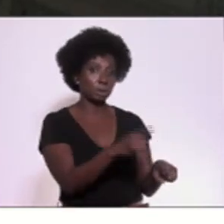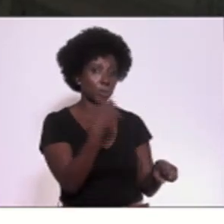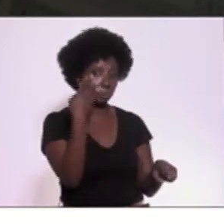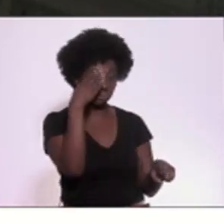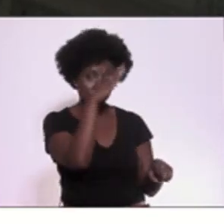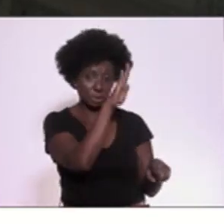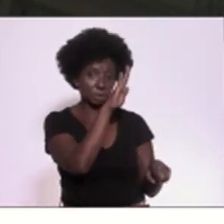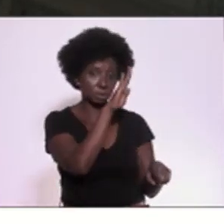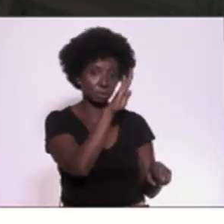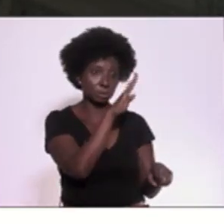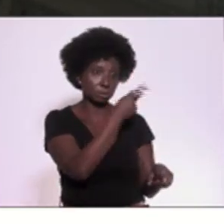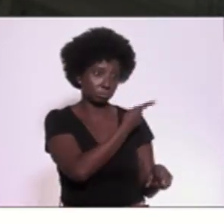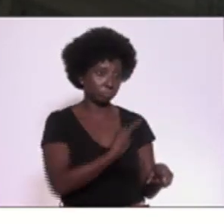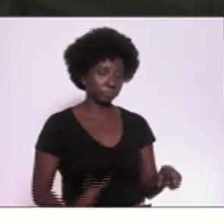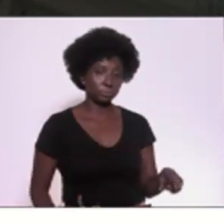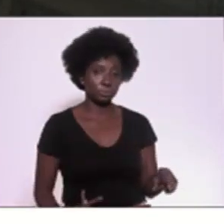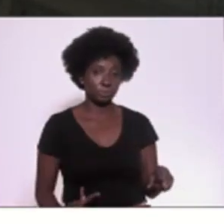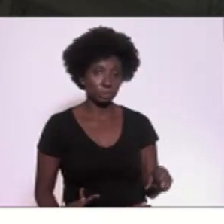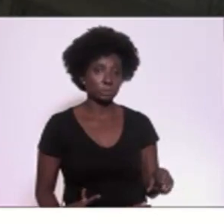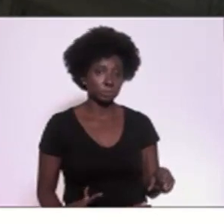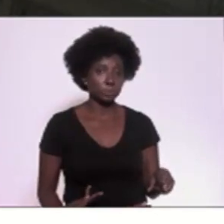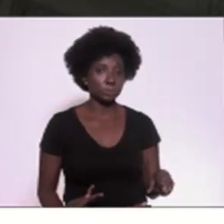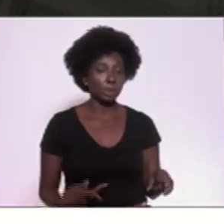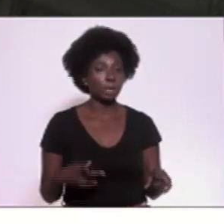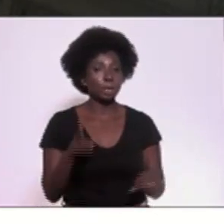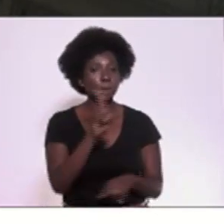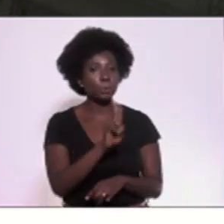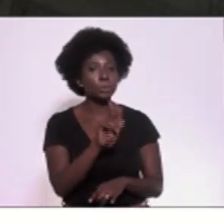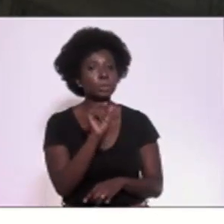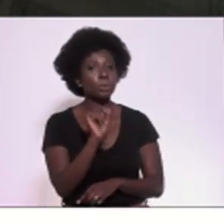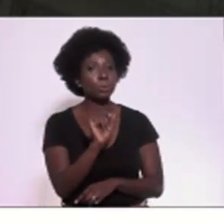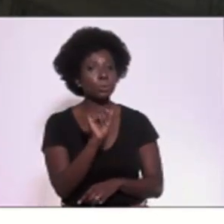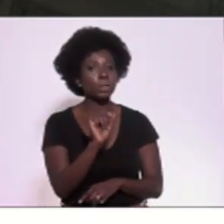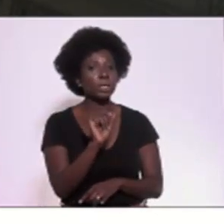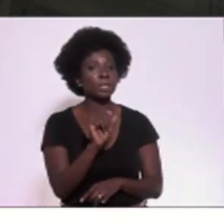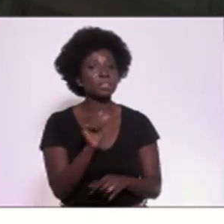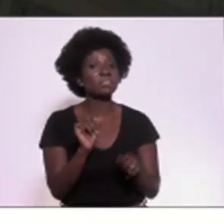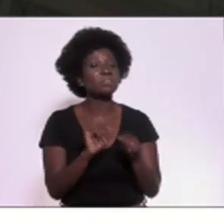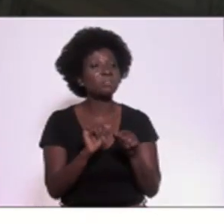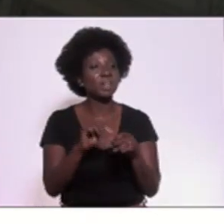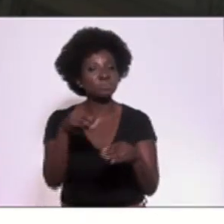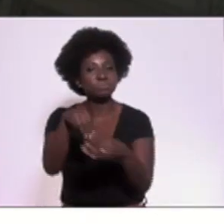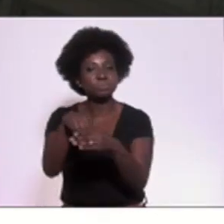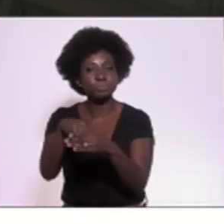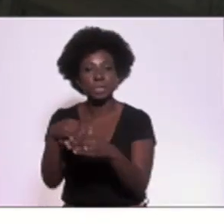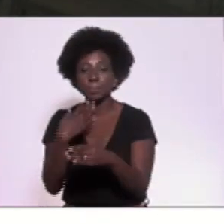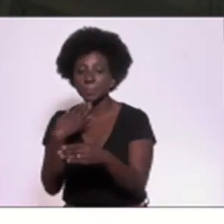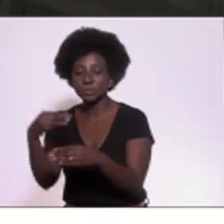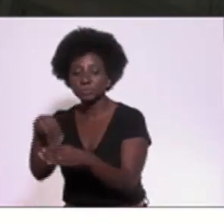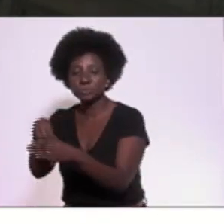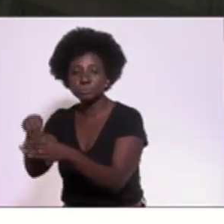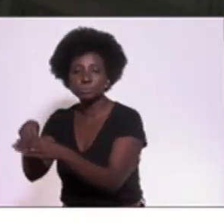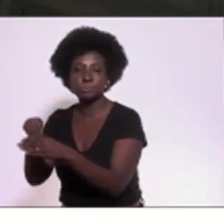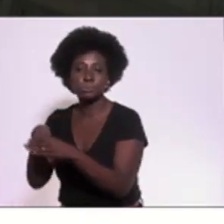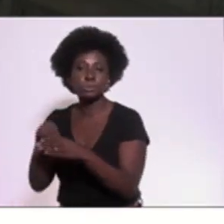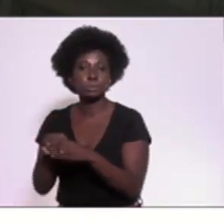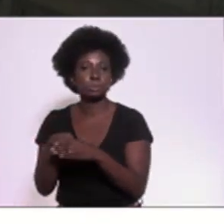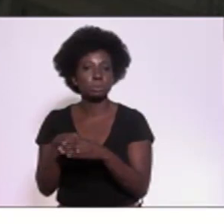presidente da República, e ele utiliza isso, inclusive, para já fazer uma campanha antecipada. Então, eu gostaria de deixar